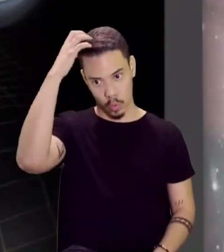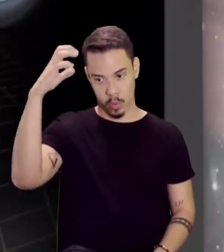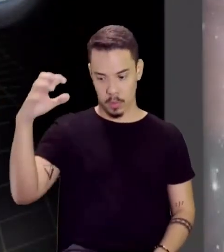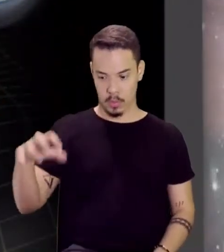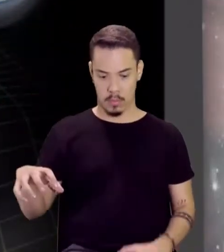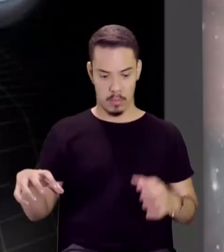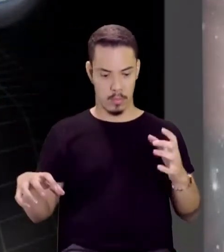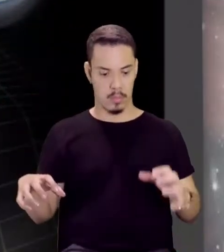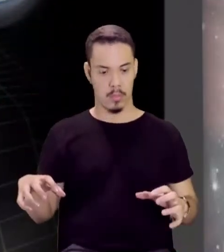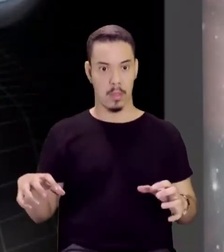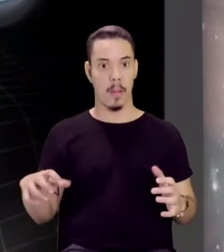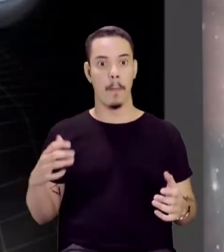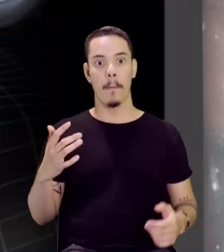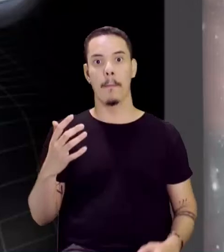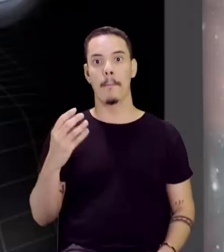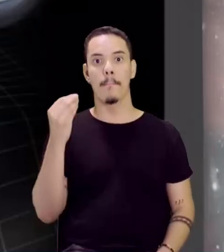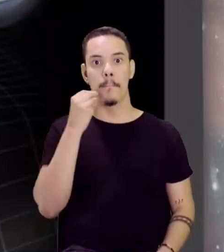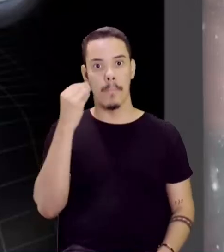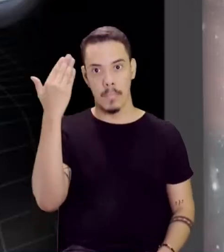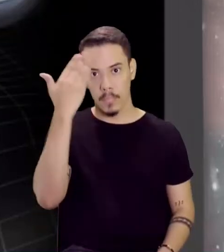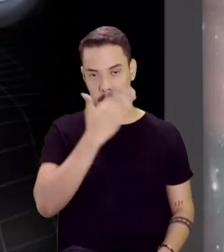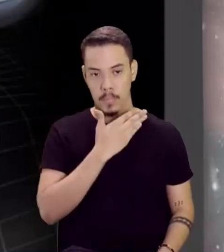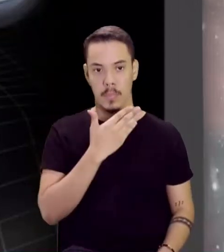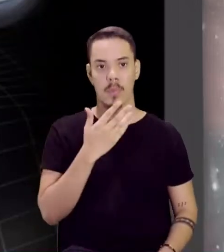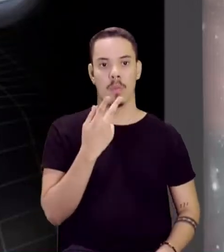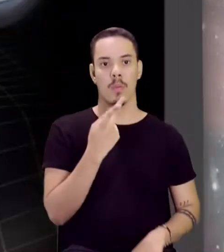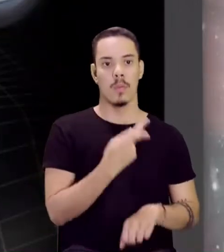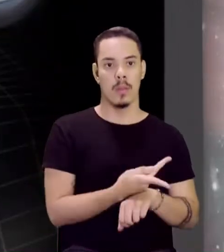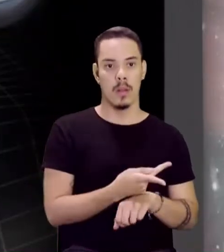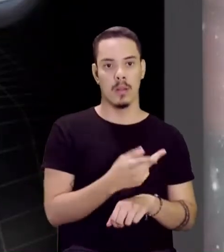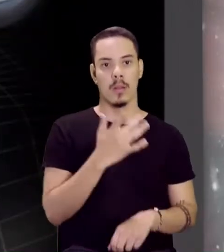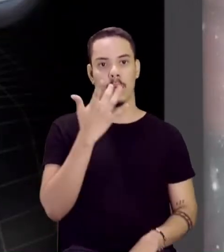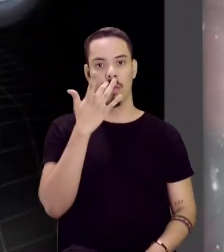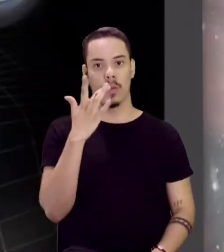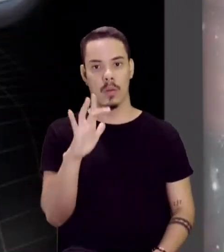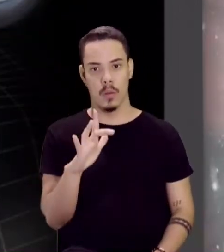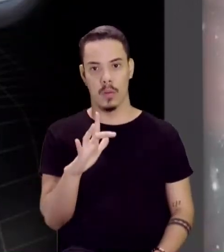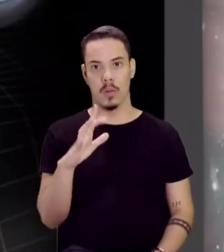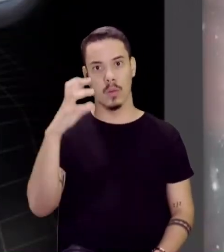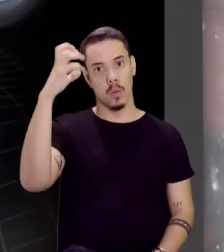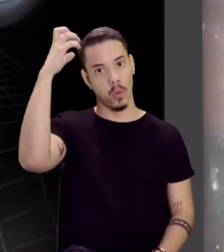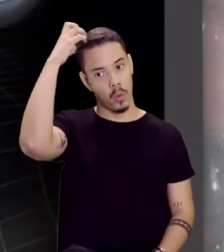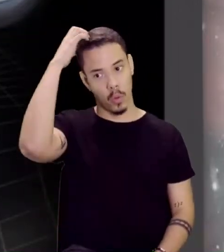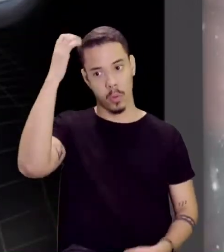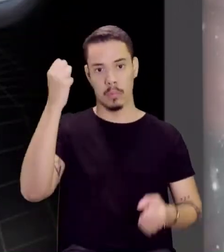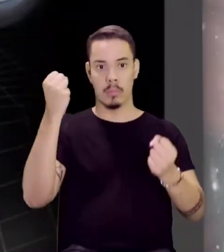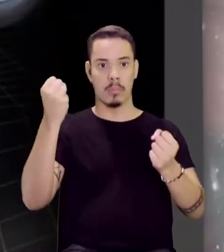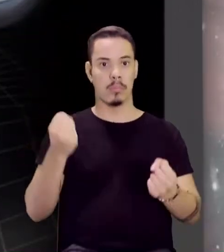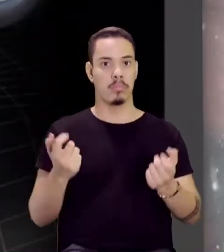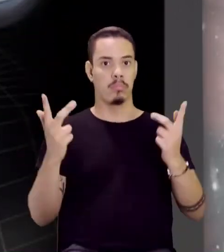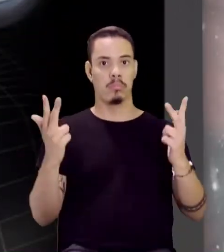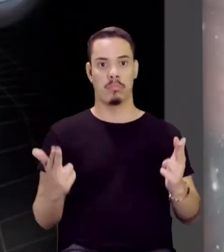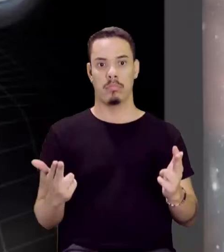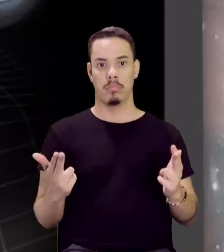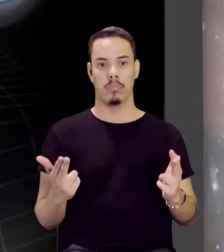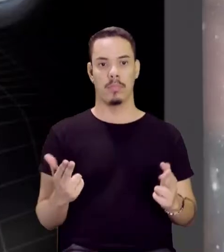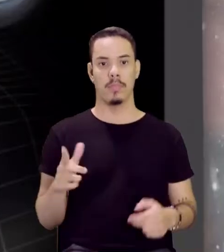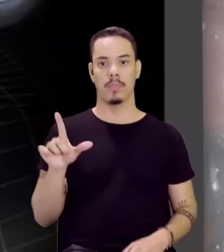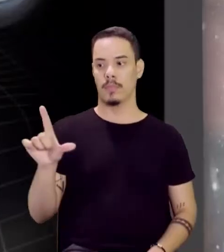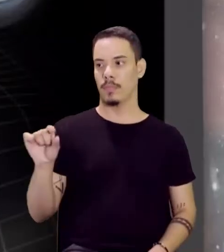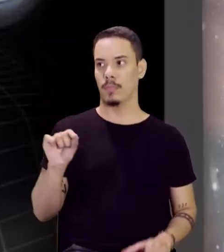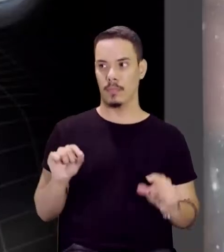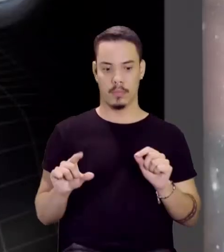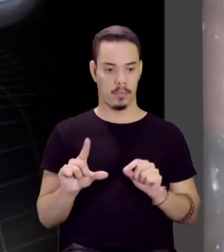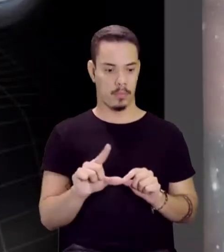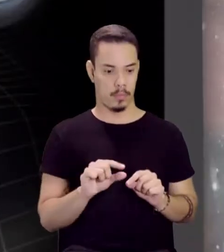provou que a coroa, o ouro e a prata que tinha ali, todos tinham o mesmo peso. Aí ele pega 3